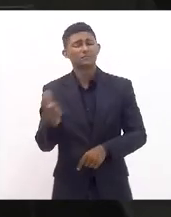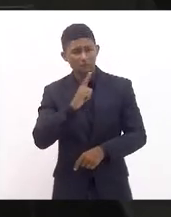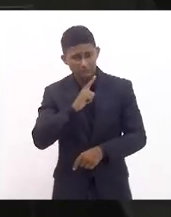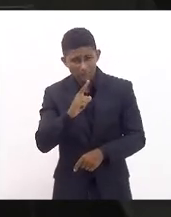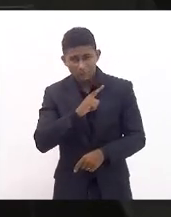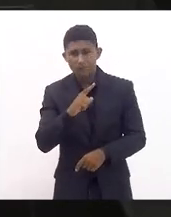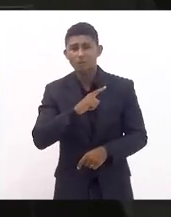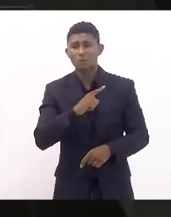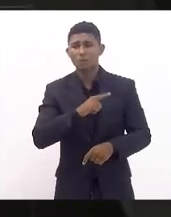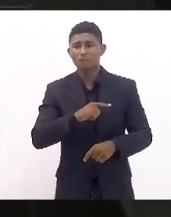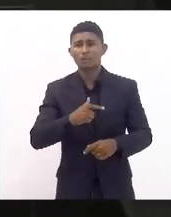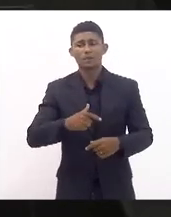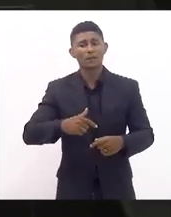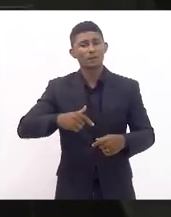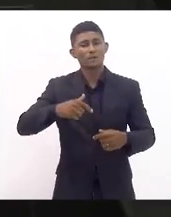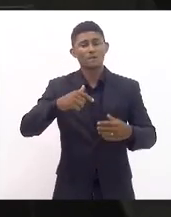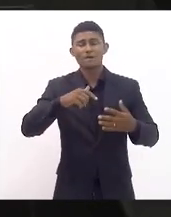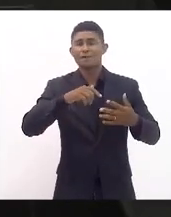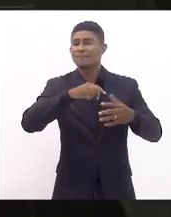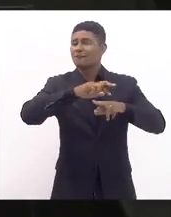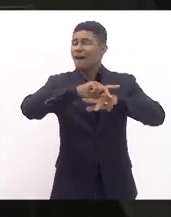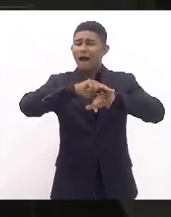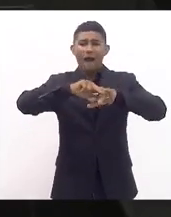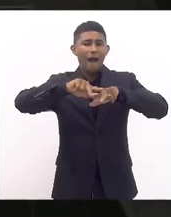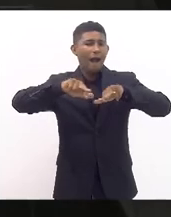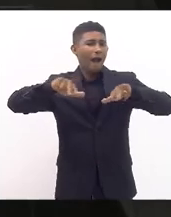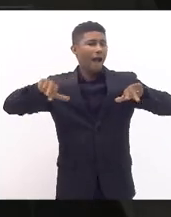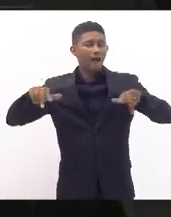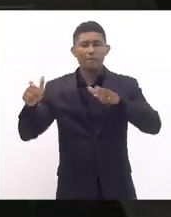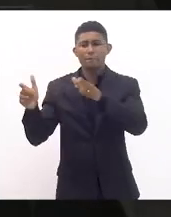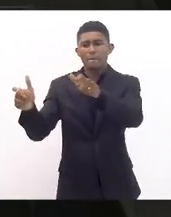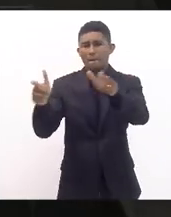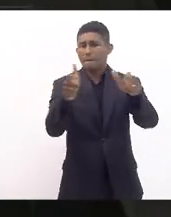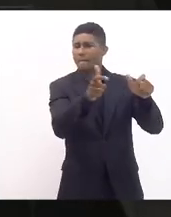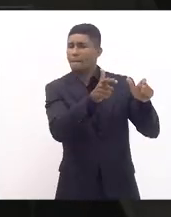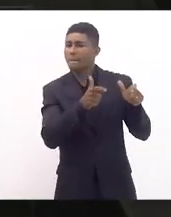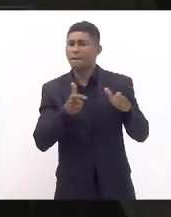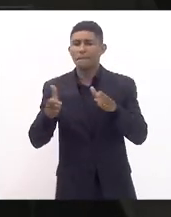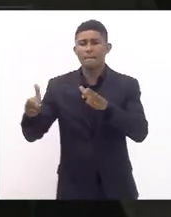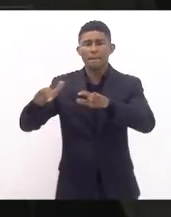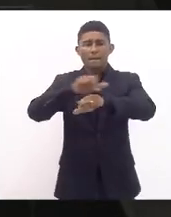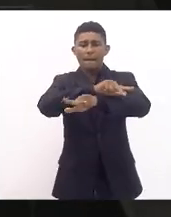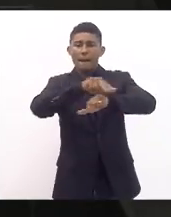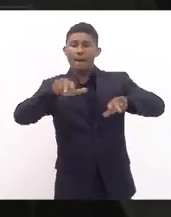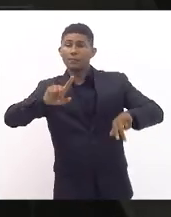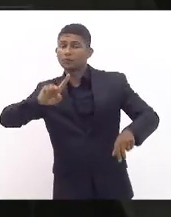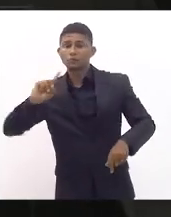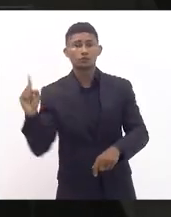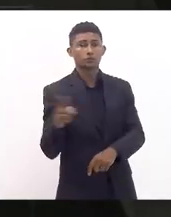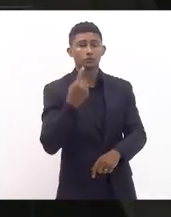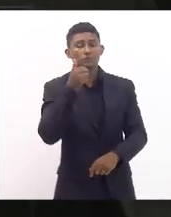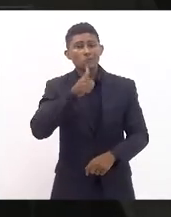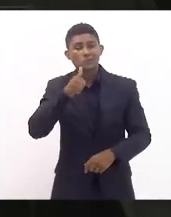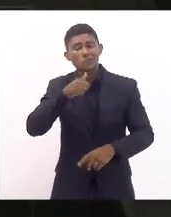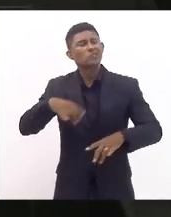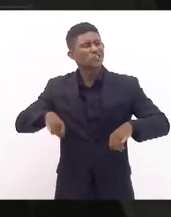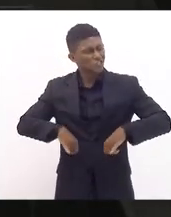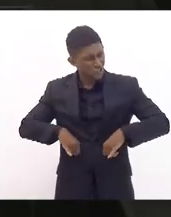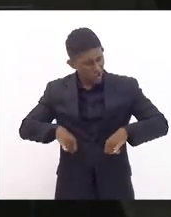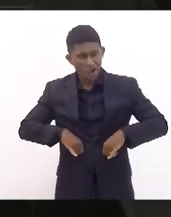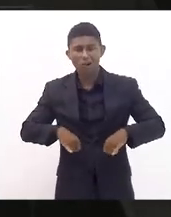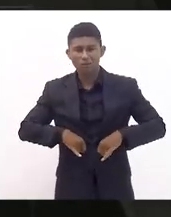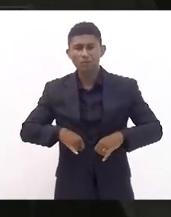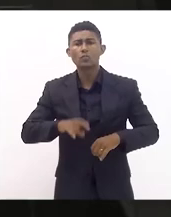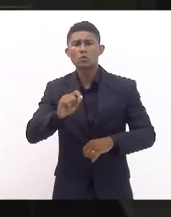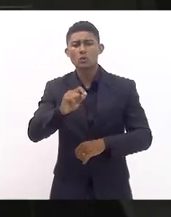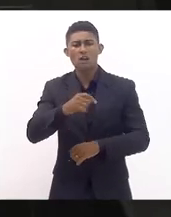e várias e várias esferas. E nós, mulheres, realmente sofremos discriminação na